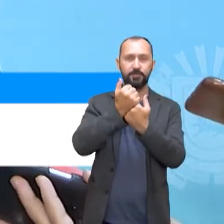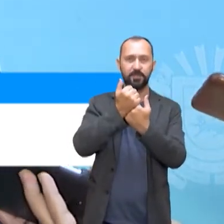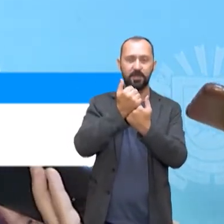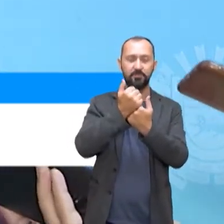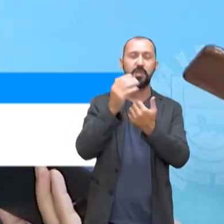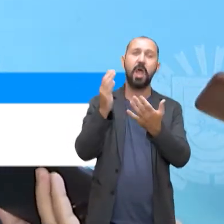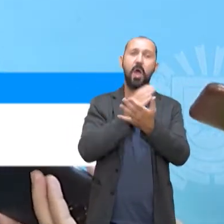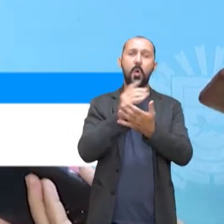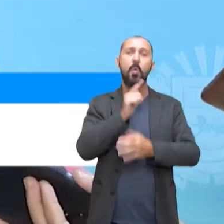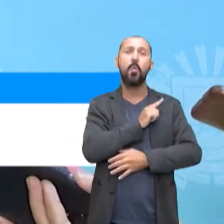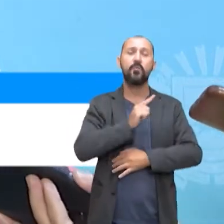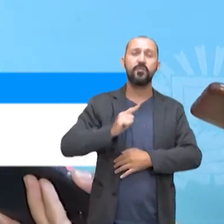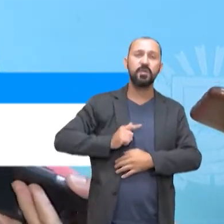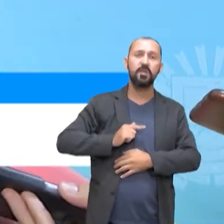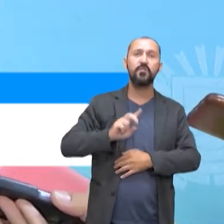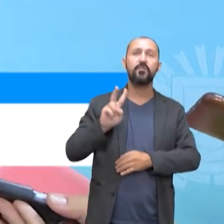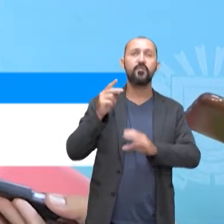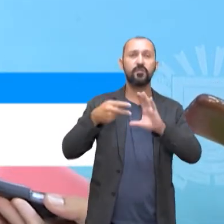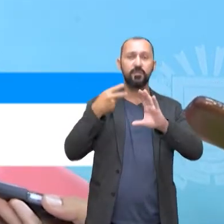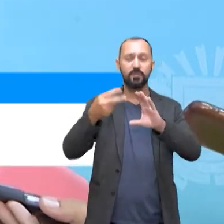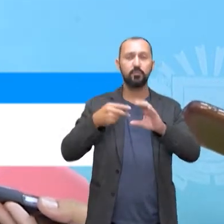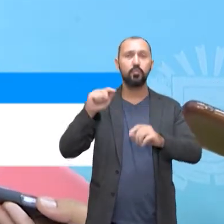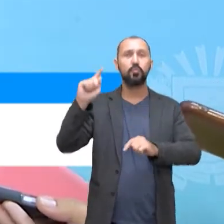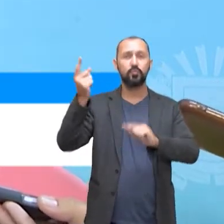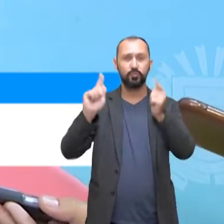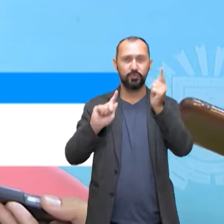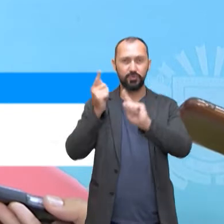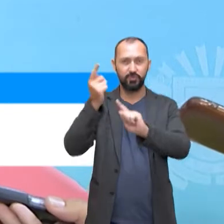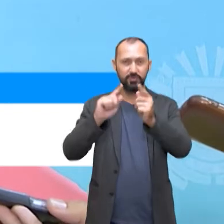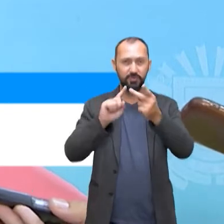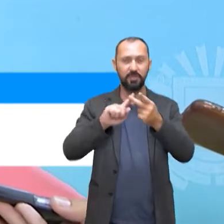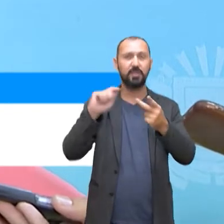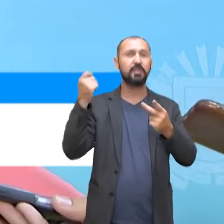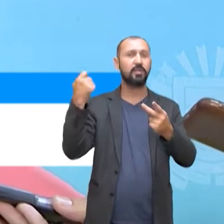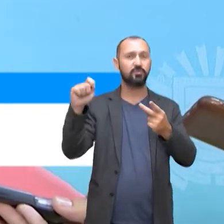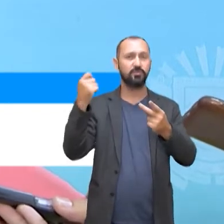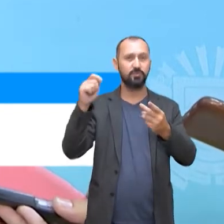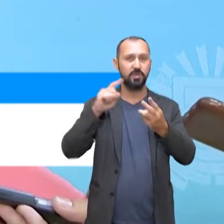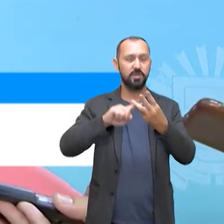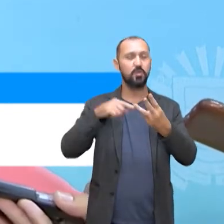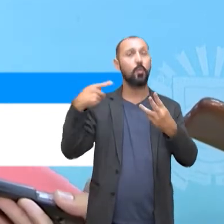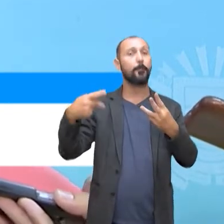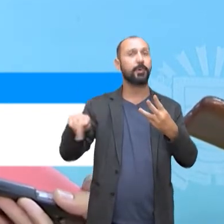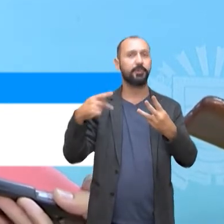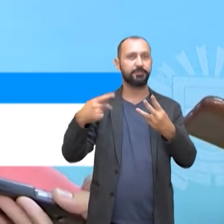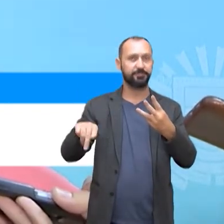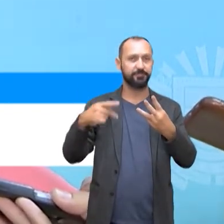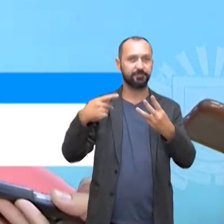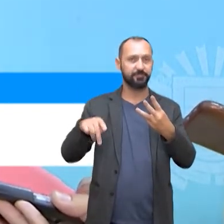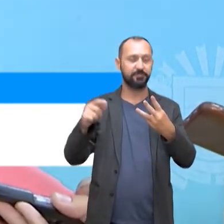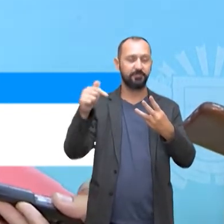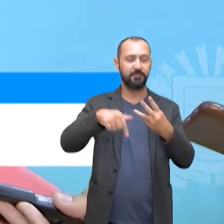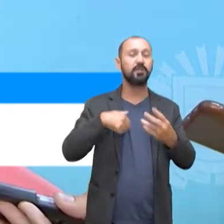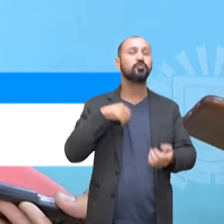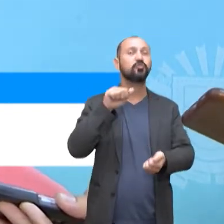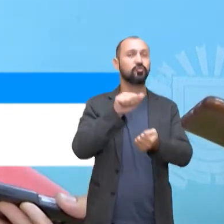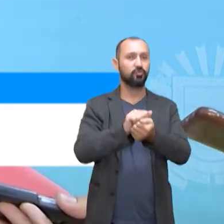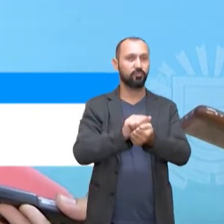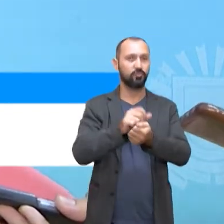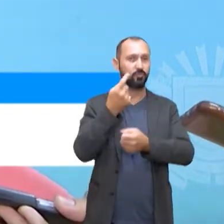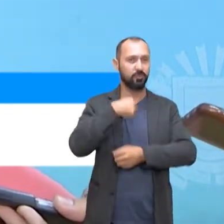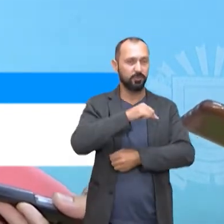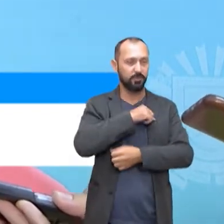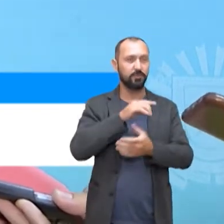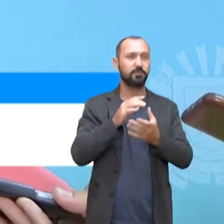os governadores e alguns vereadores do Chile, da Argentina e do Paraguai para